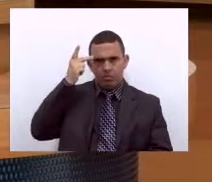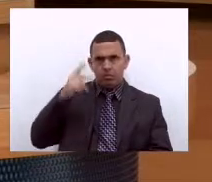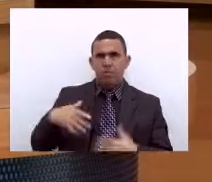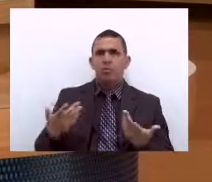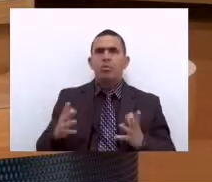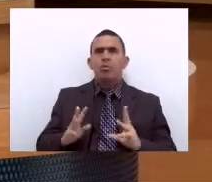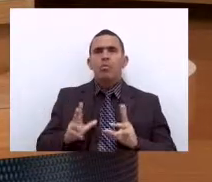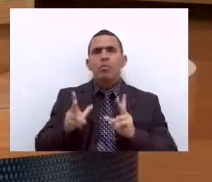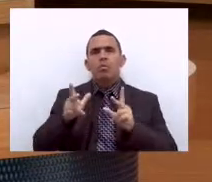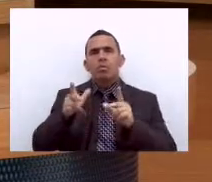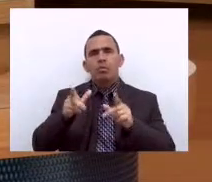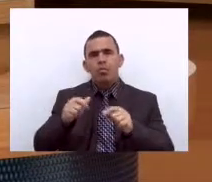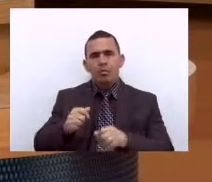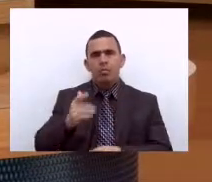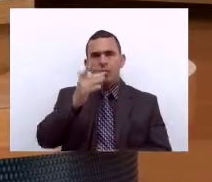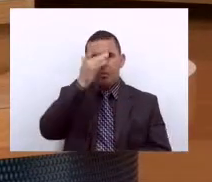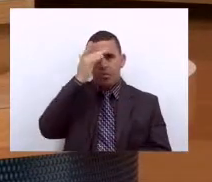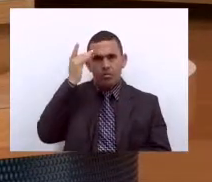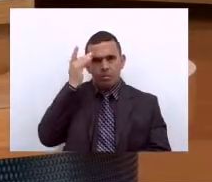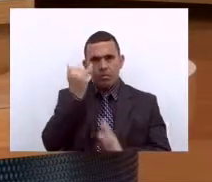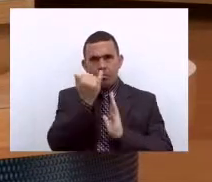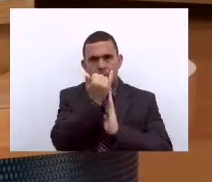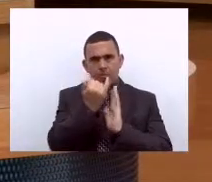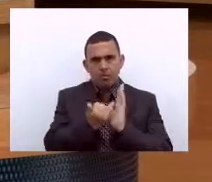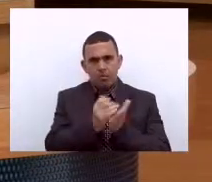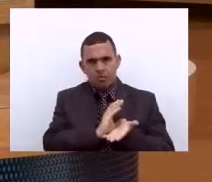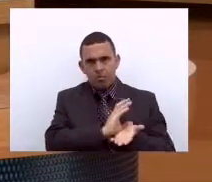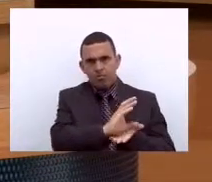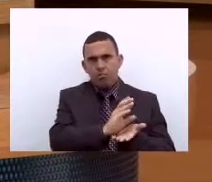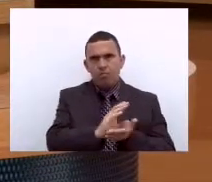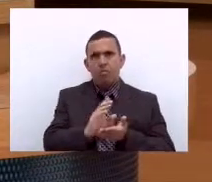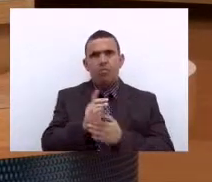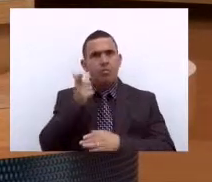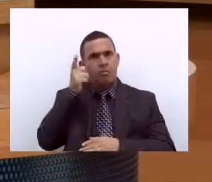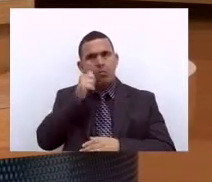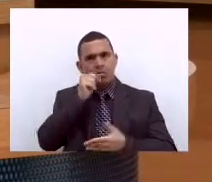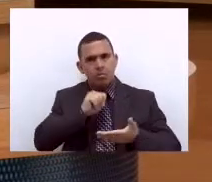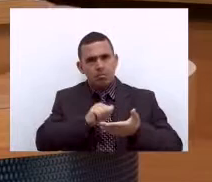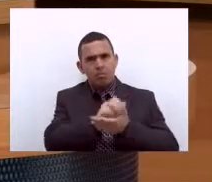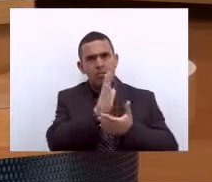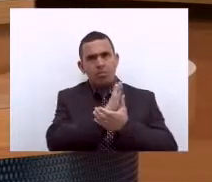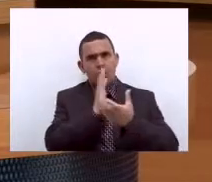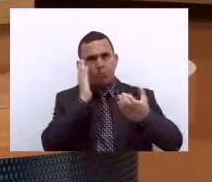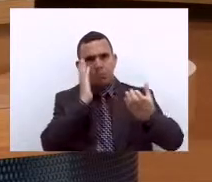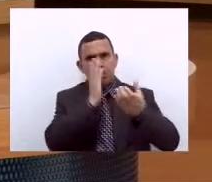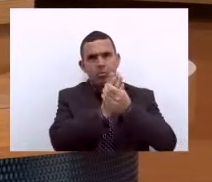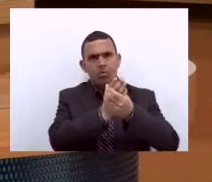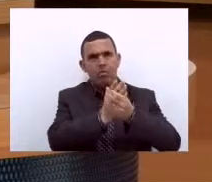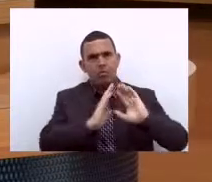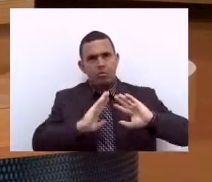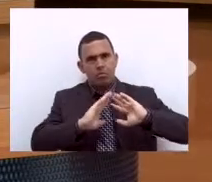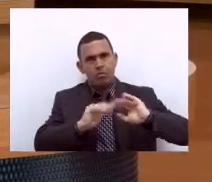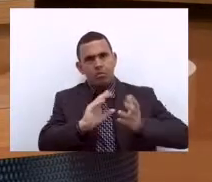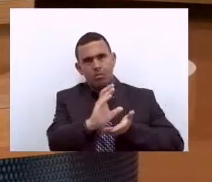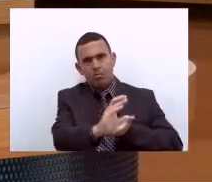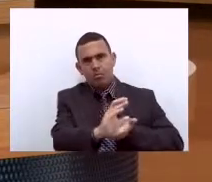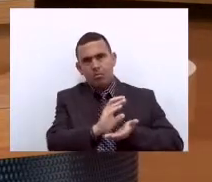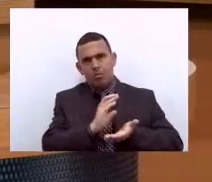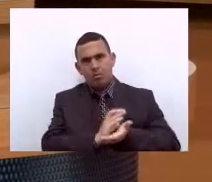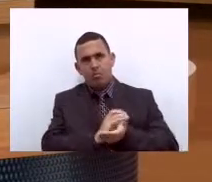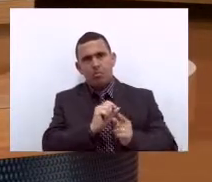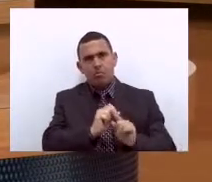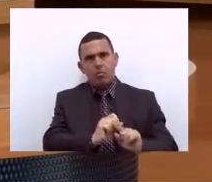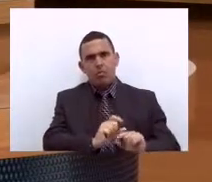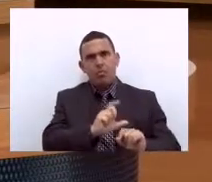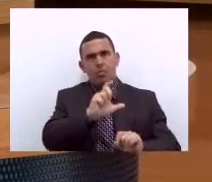pessoas, todos os contribuintes que entrarem na justiça pedindo ressarcimento da diferença cobrada a